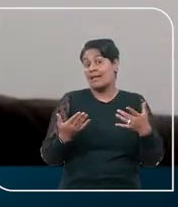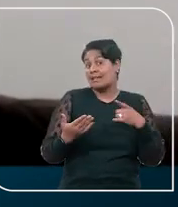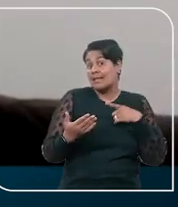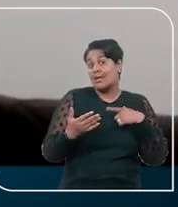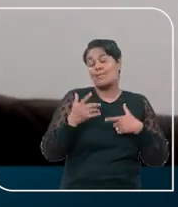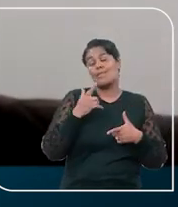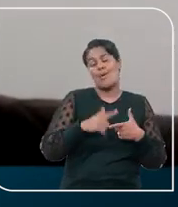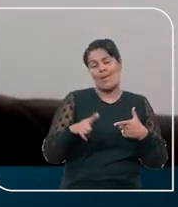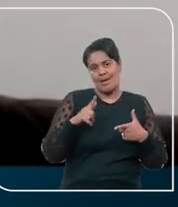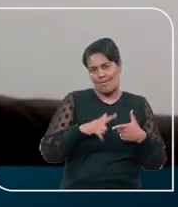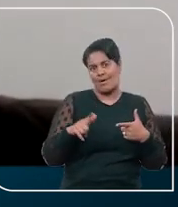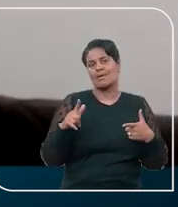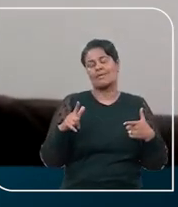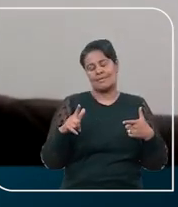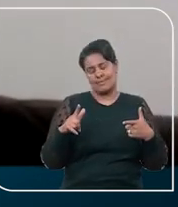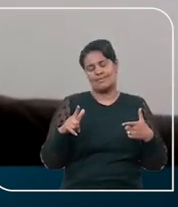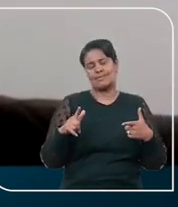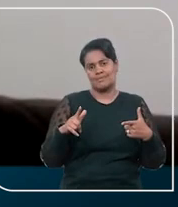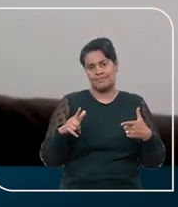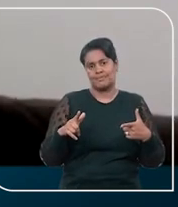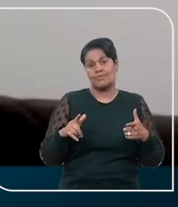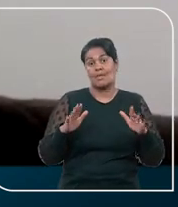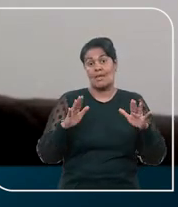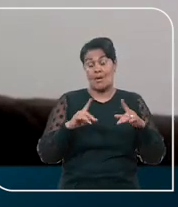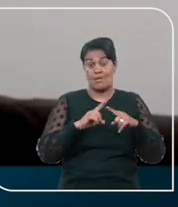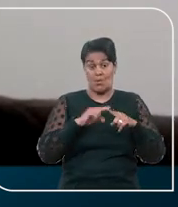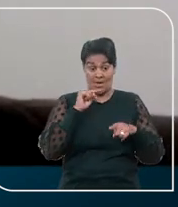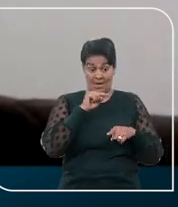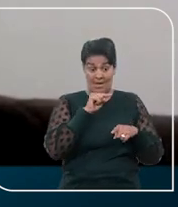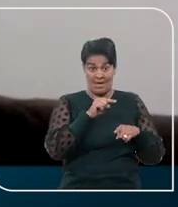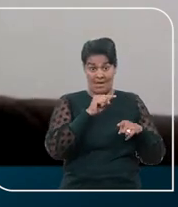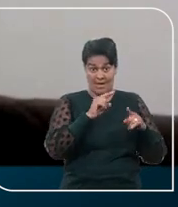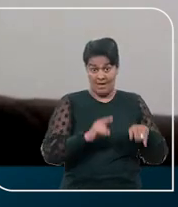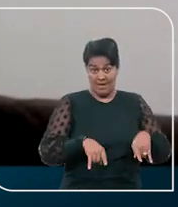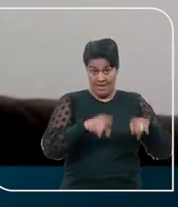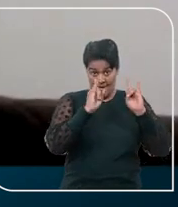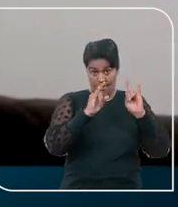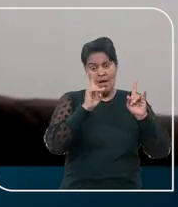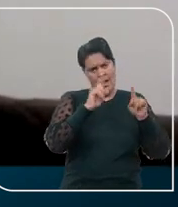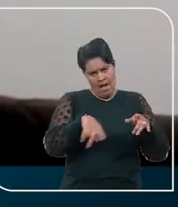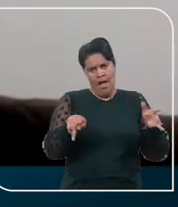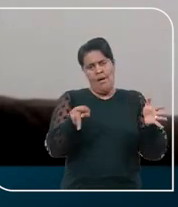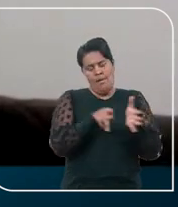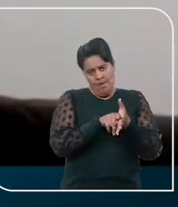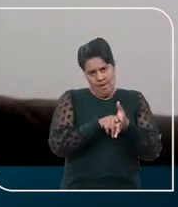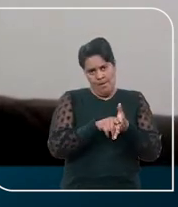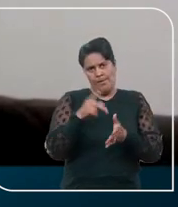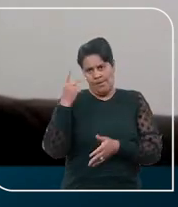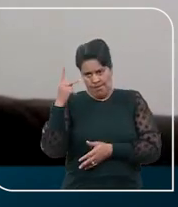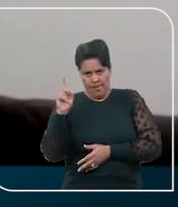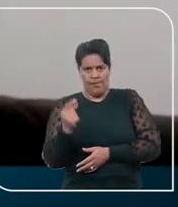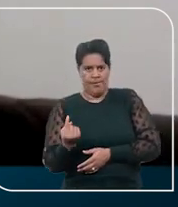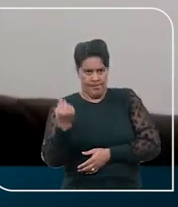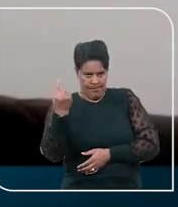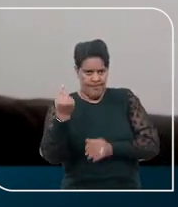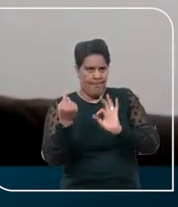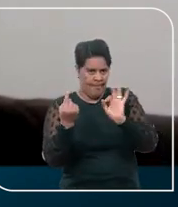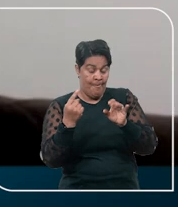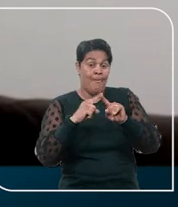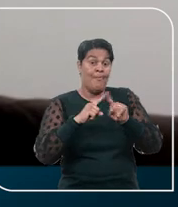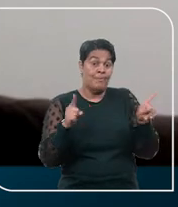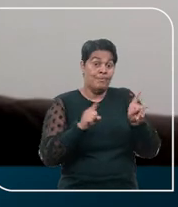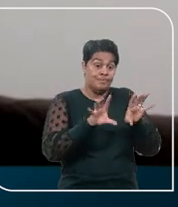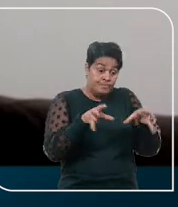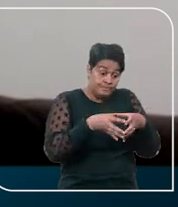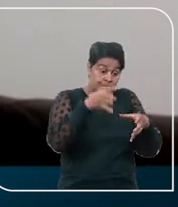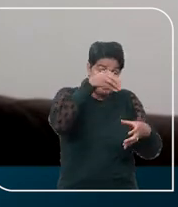dessas locações. Por quê? Porque essa unidade, apesar de ser privativa, exclusiva, ela faz parte de um condomínio.